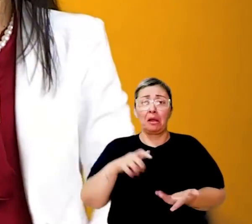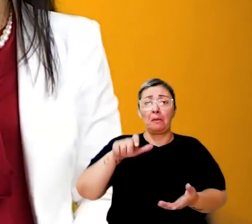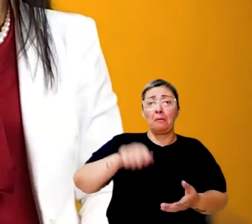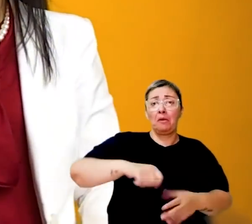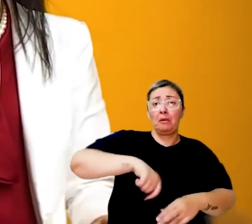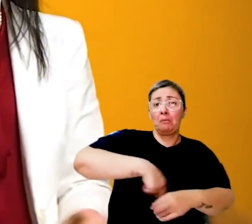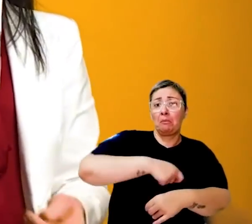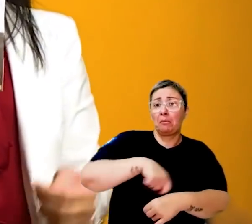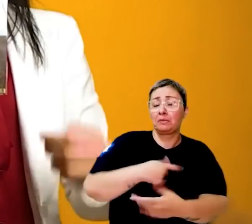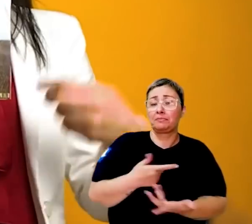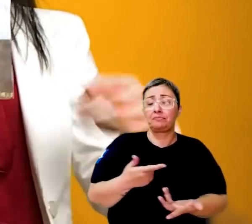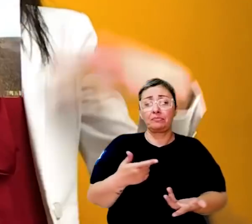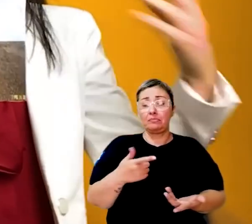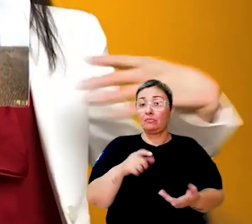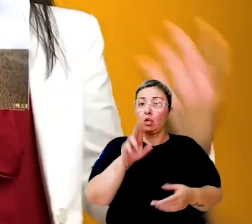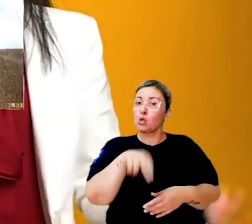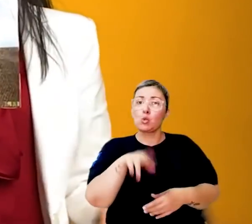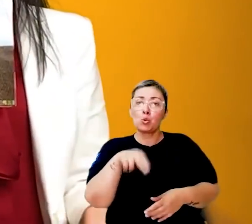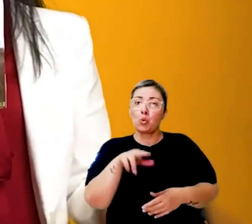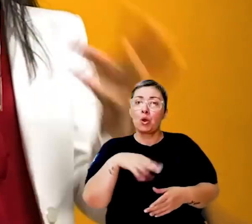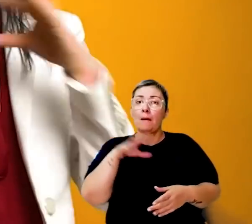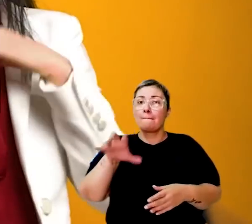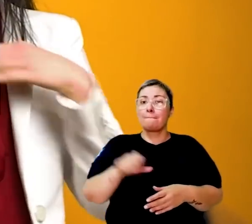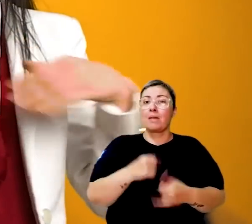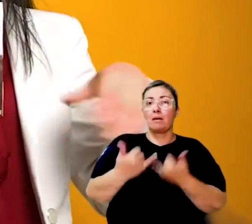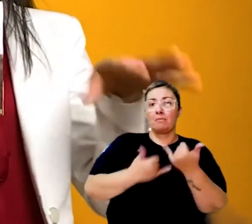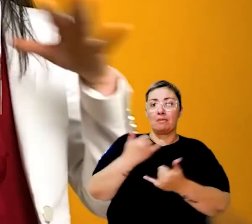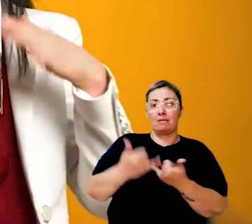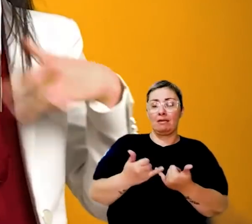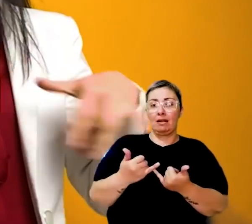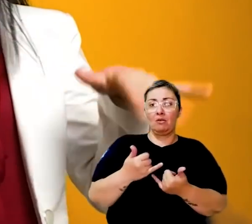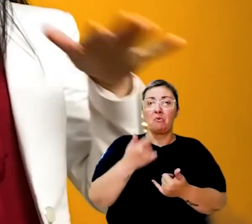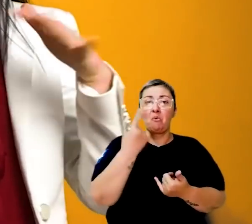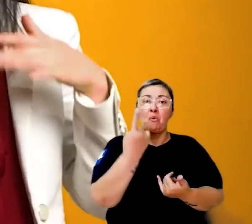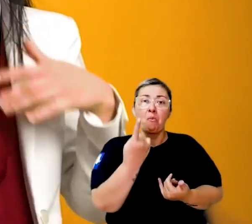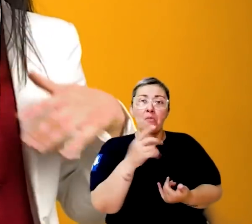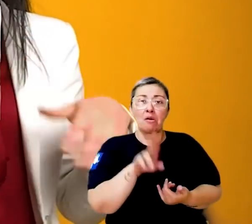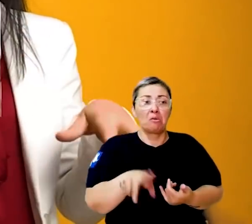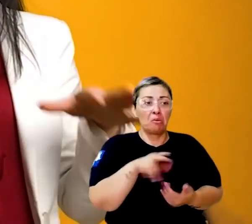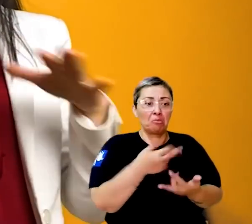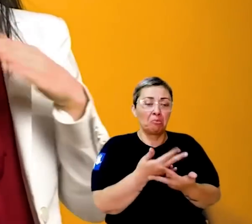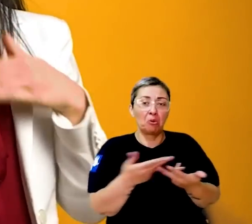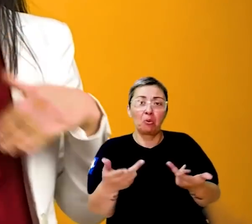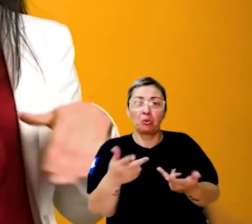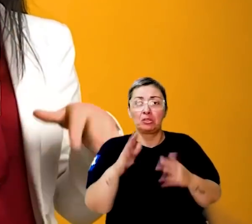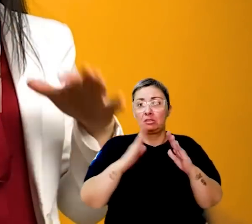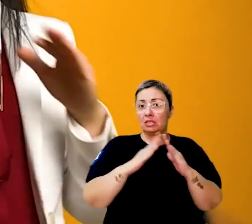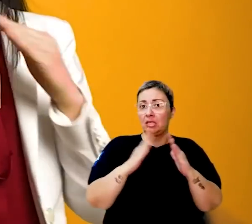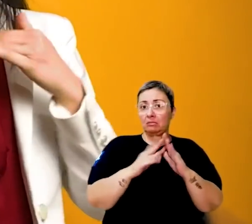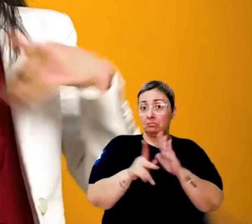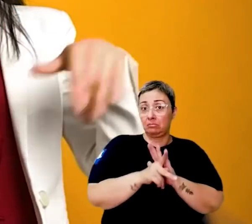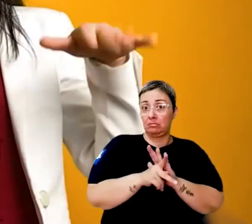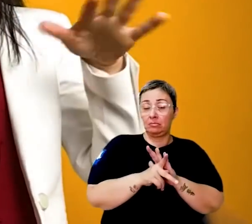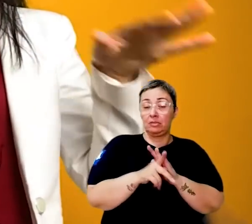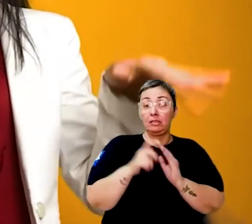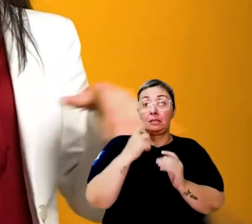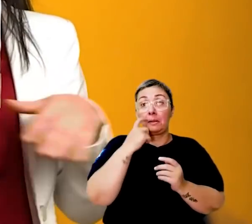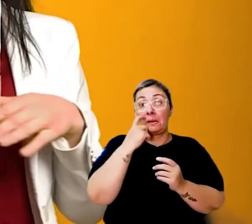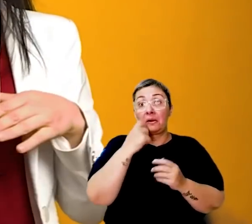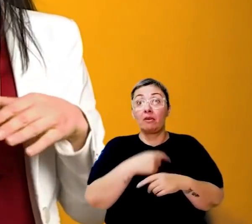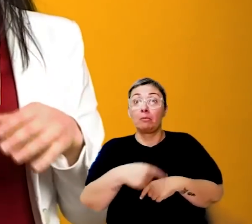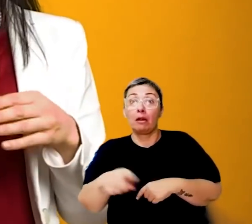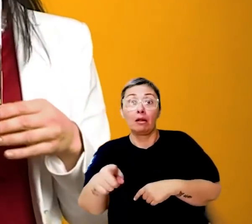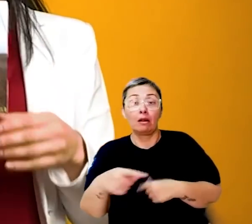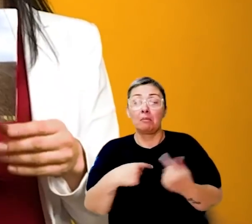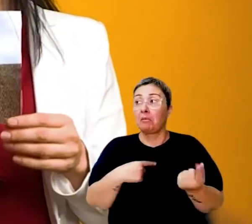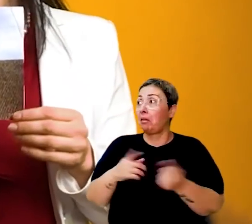uma panela. Você nunca vê ela pegando um brinquedo, é sempre alguma coisa, um utensílio do dia a dia lá de casa e fica para lá e